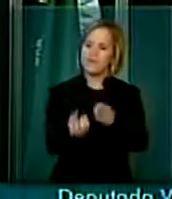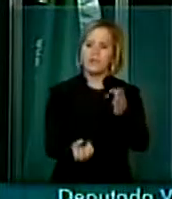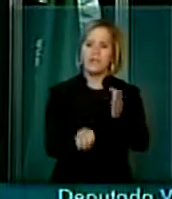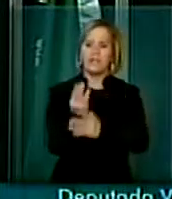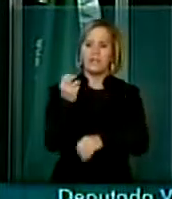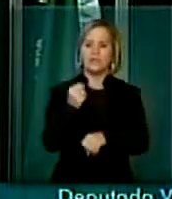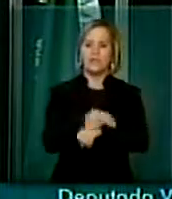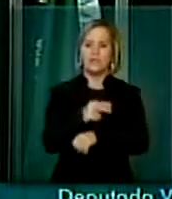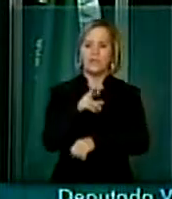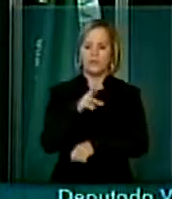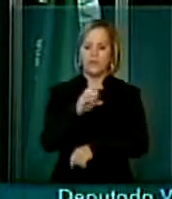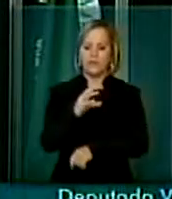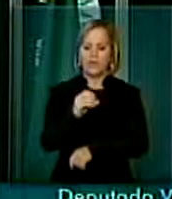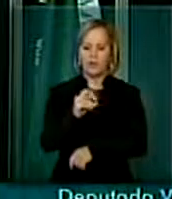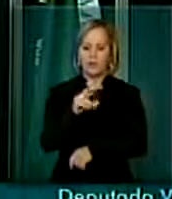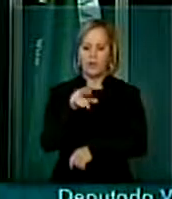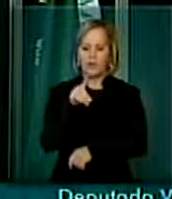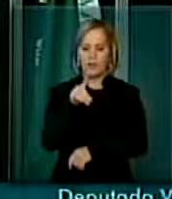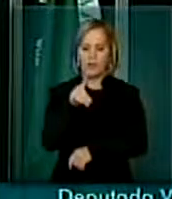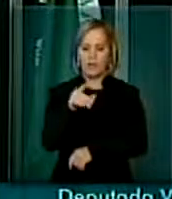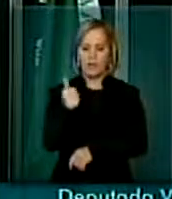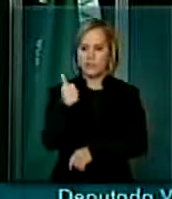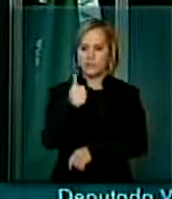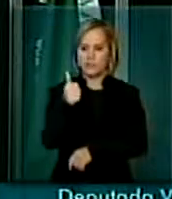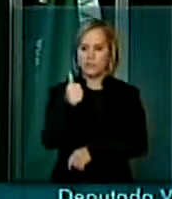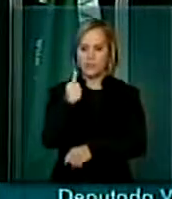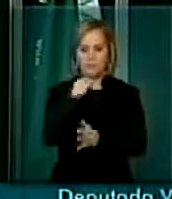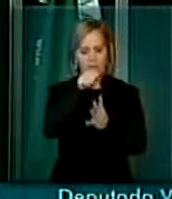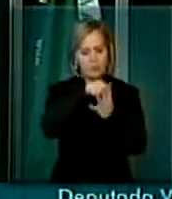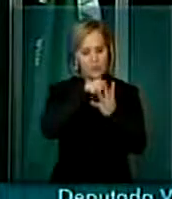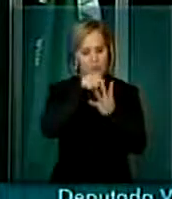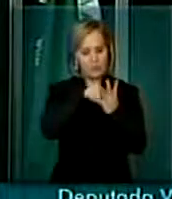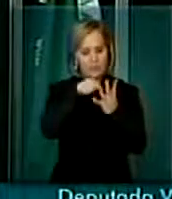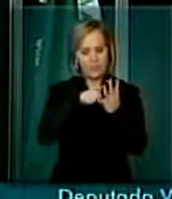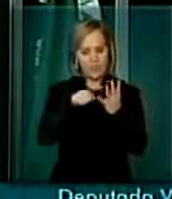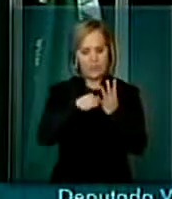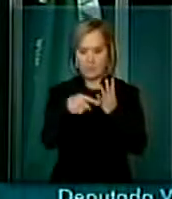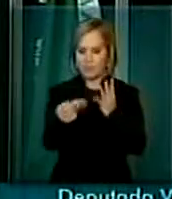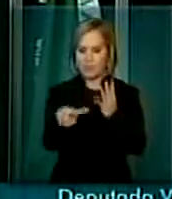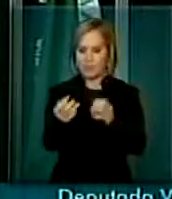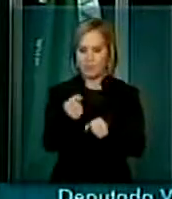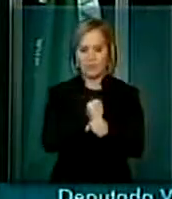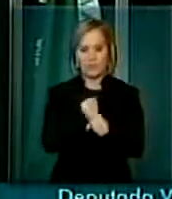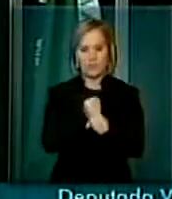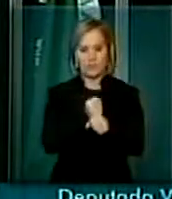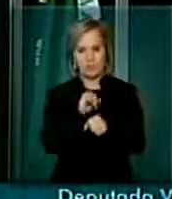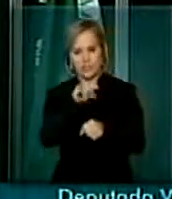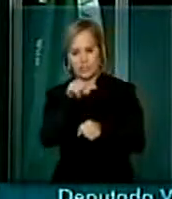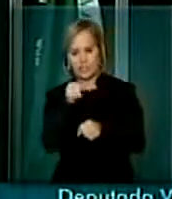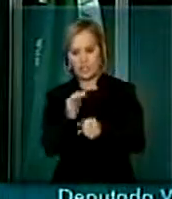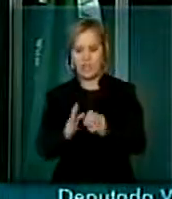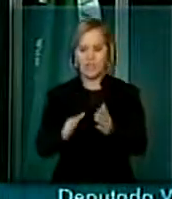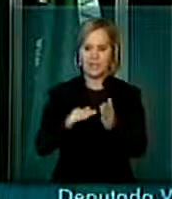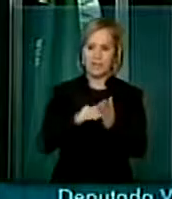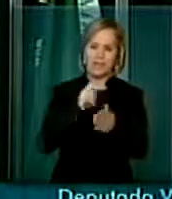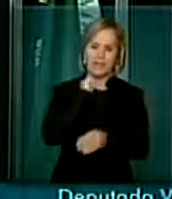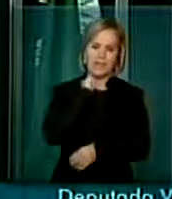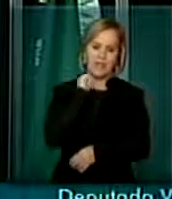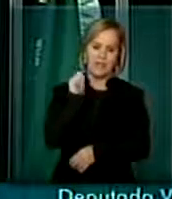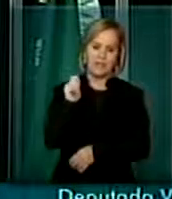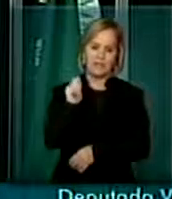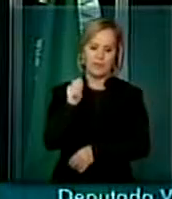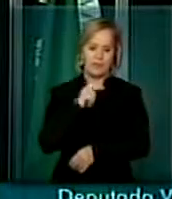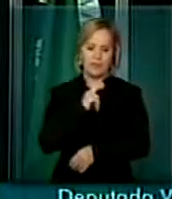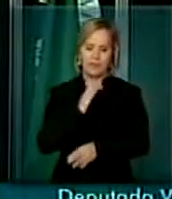emprego no primeiro trimestre, no primeiro quadrimestre desse ano, ou seja, de janeiro até o mês de abril,